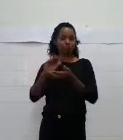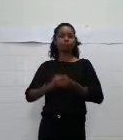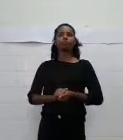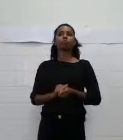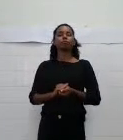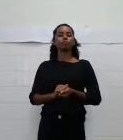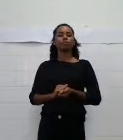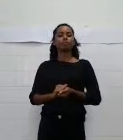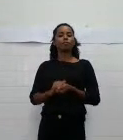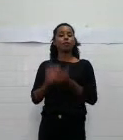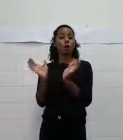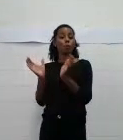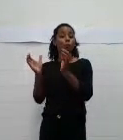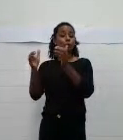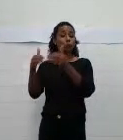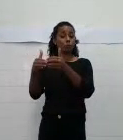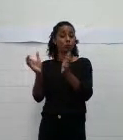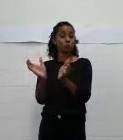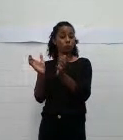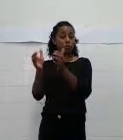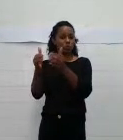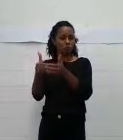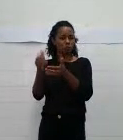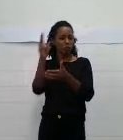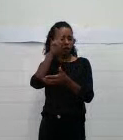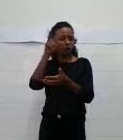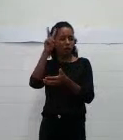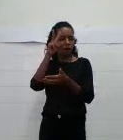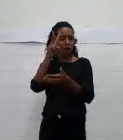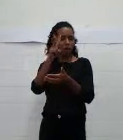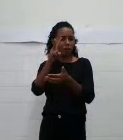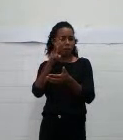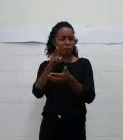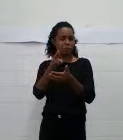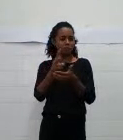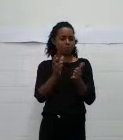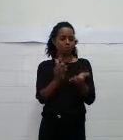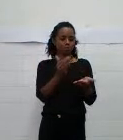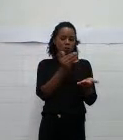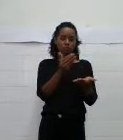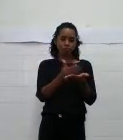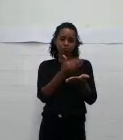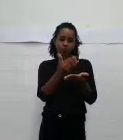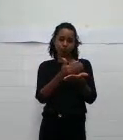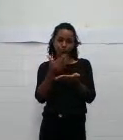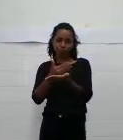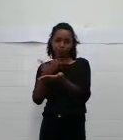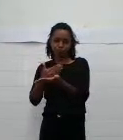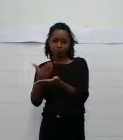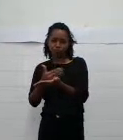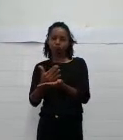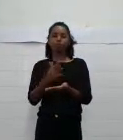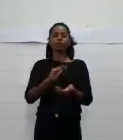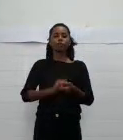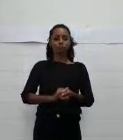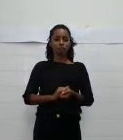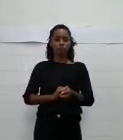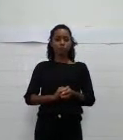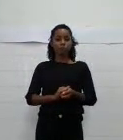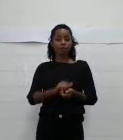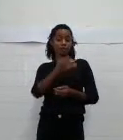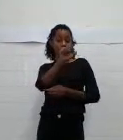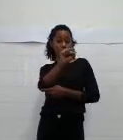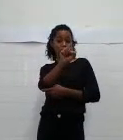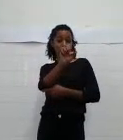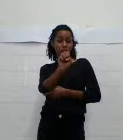o conjunto, né, da coleção que eu falei, Literatura e Afrodescendência, sobre o escritor Severo da Celino, que é